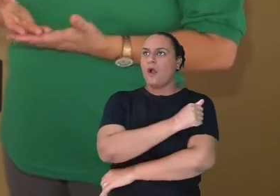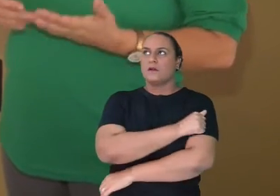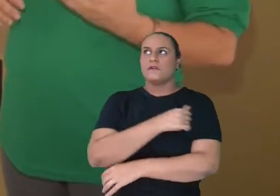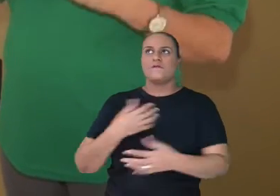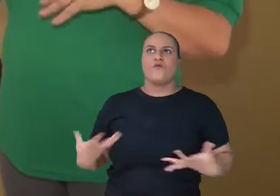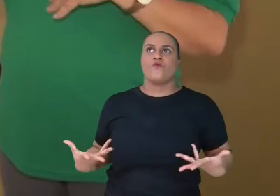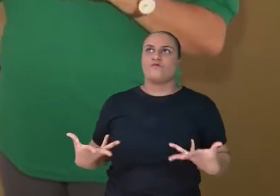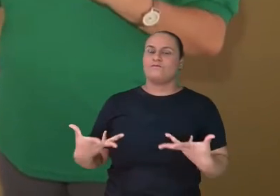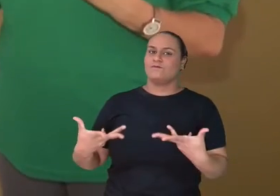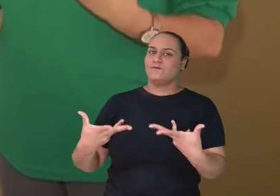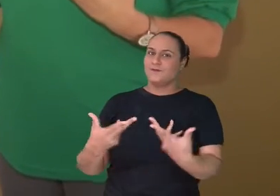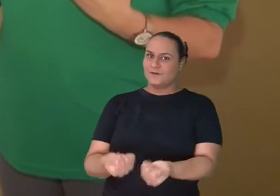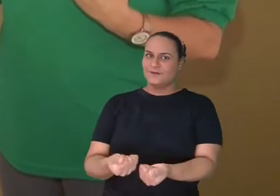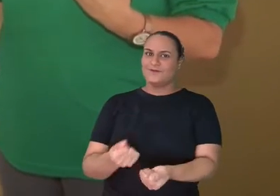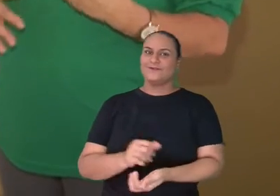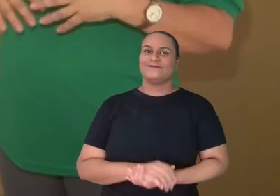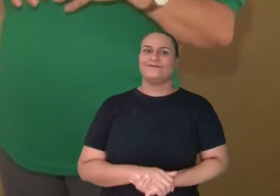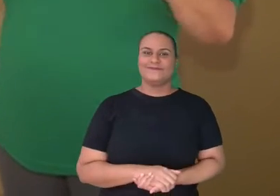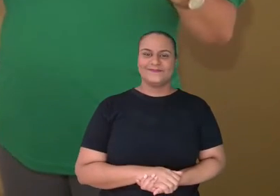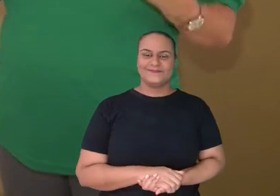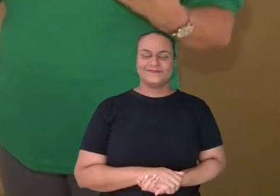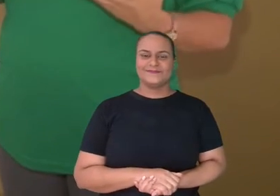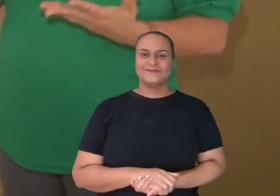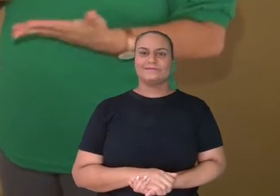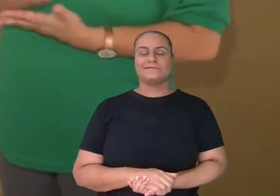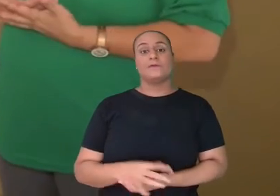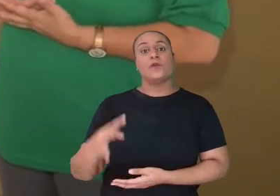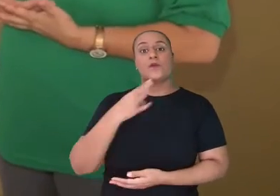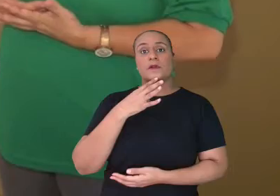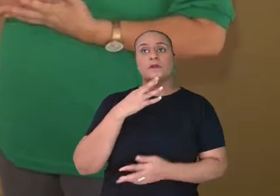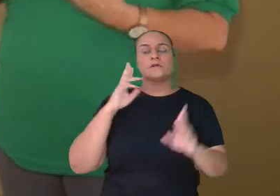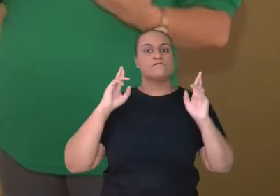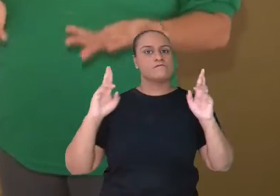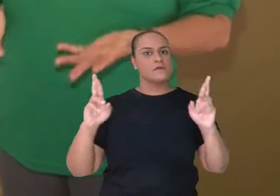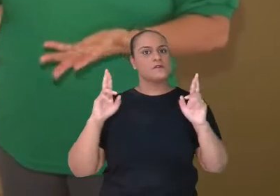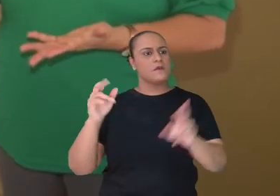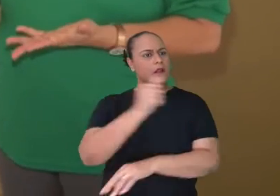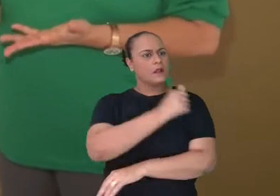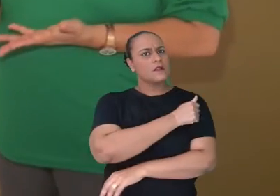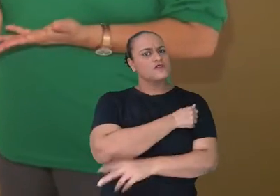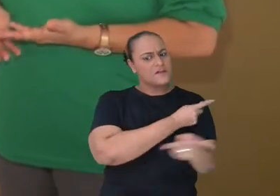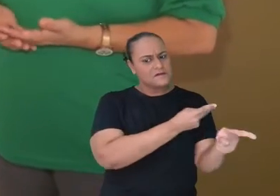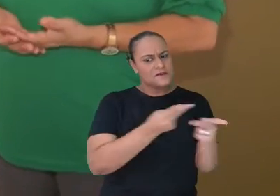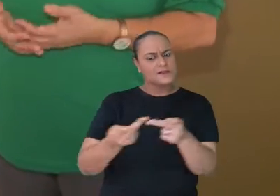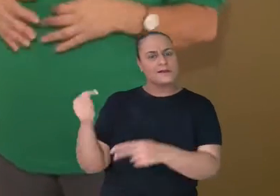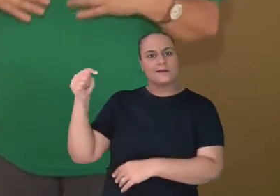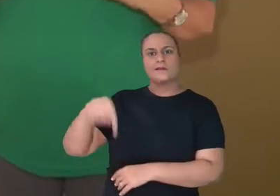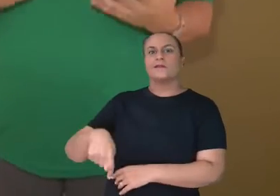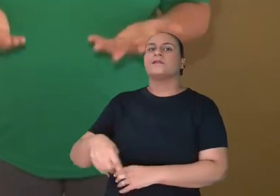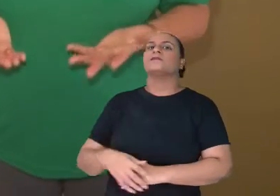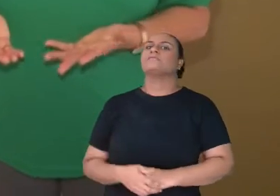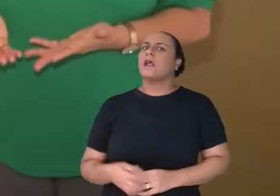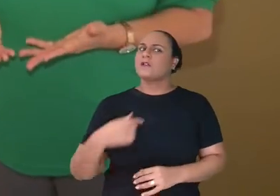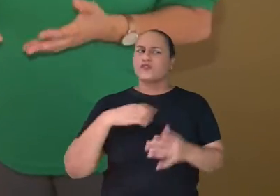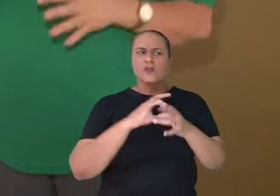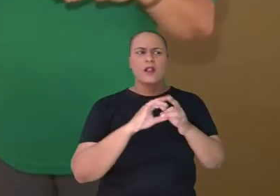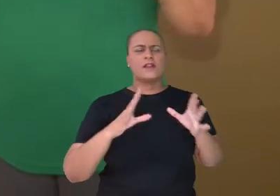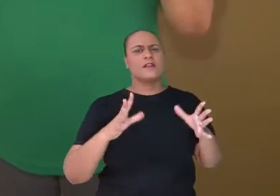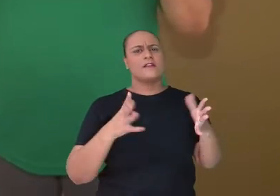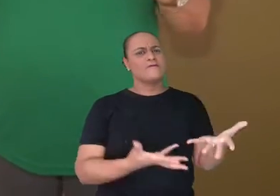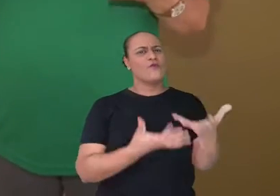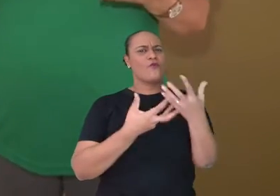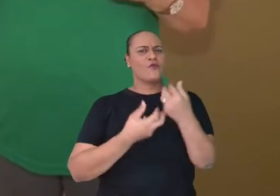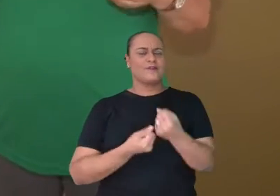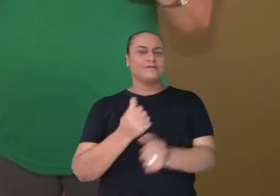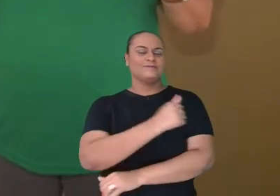né, vivenciar isso e conhecer. E eu espero que eles estaremos venham, de braços abertos já, né, que eles para venham visitar.